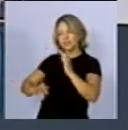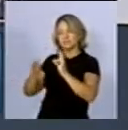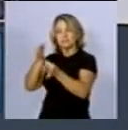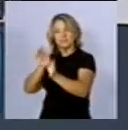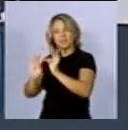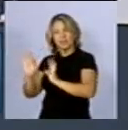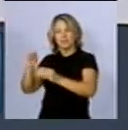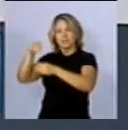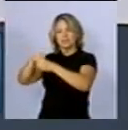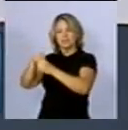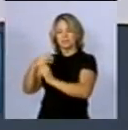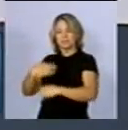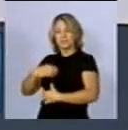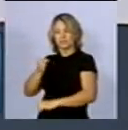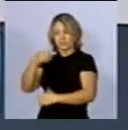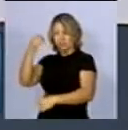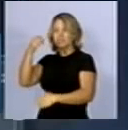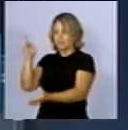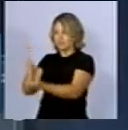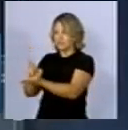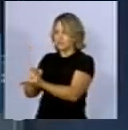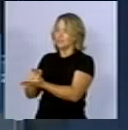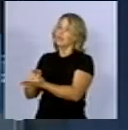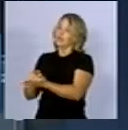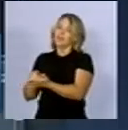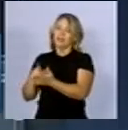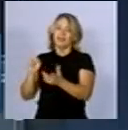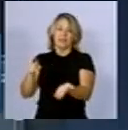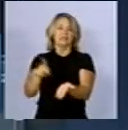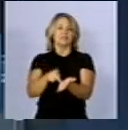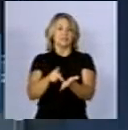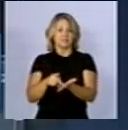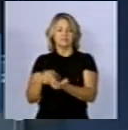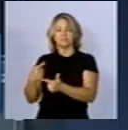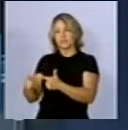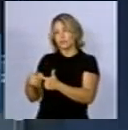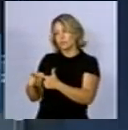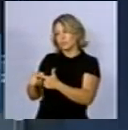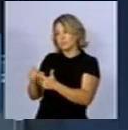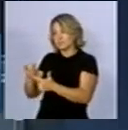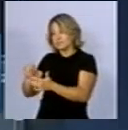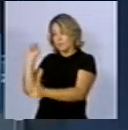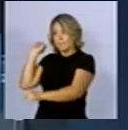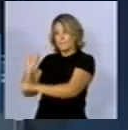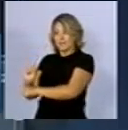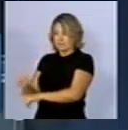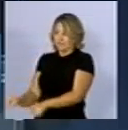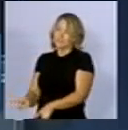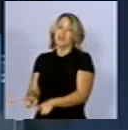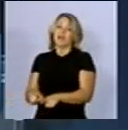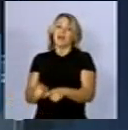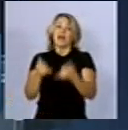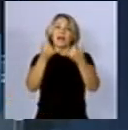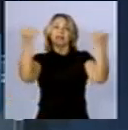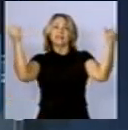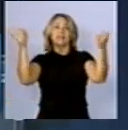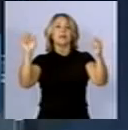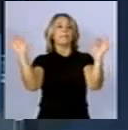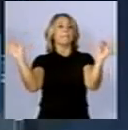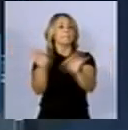perspectiva da engenharia que o senhor coloca, né? É, é para ele não ter problema de ser interrompido. A linha pronta eh só tem